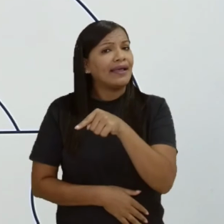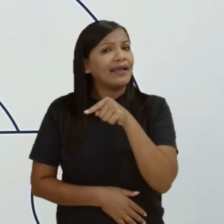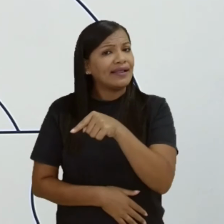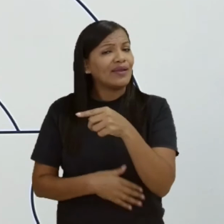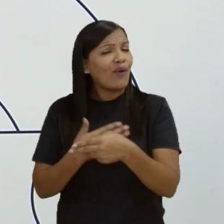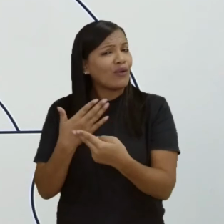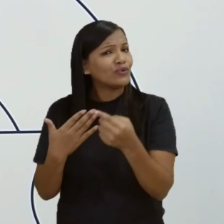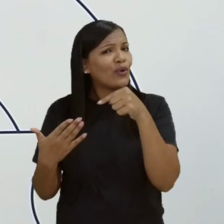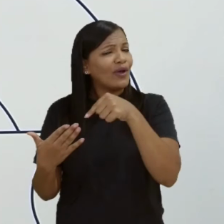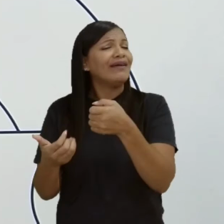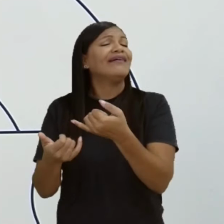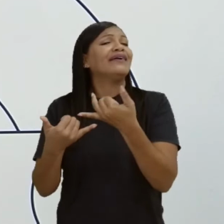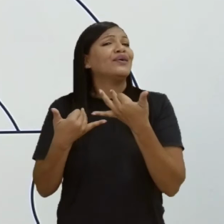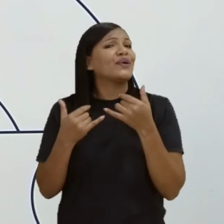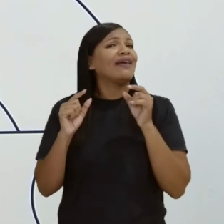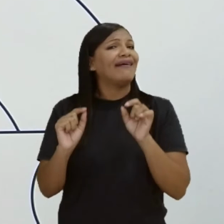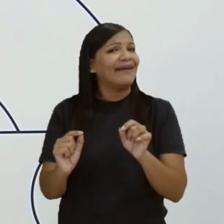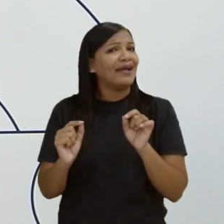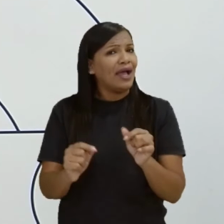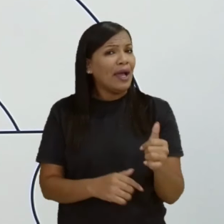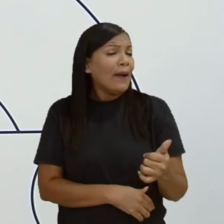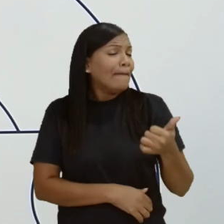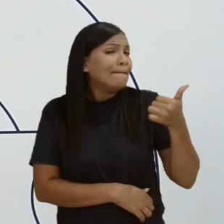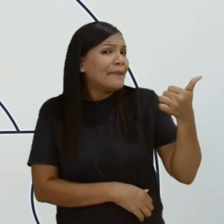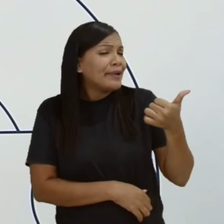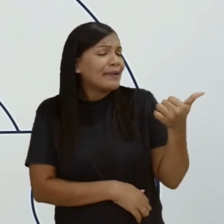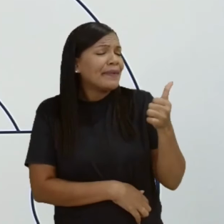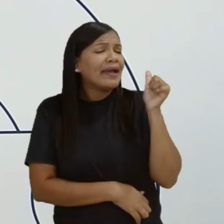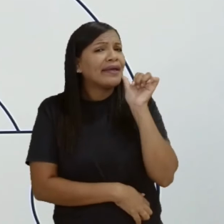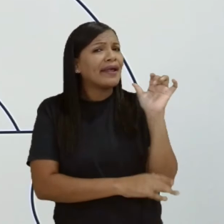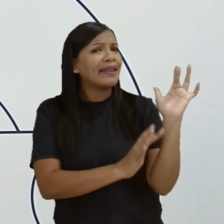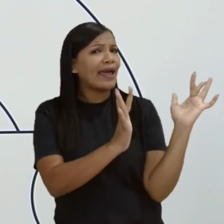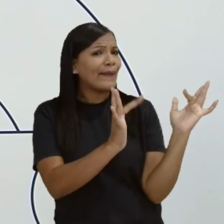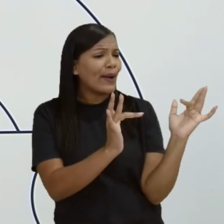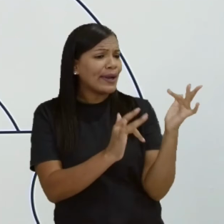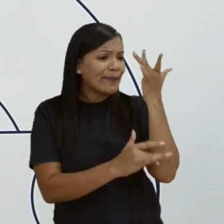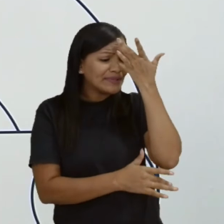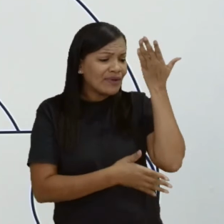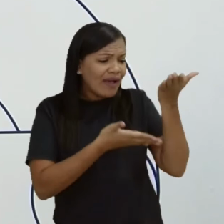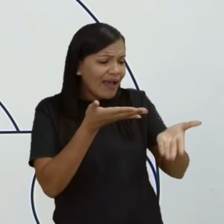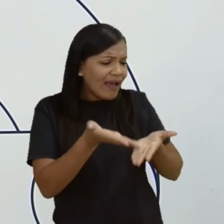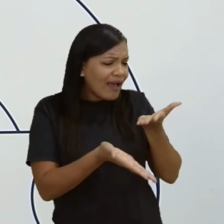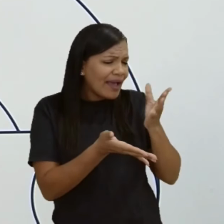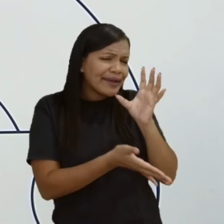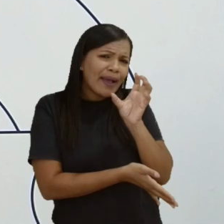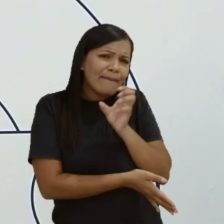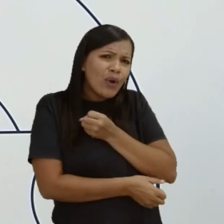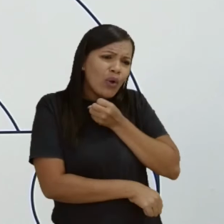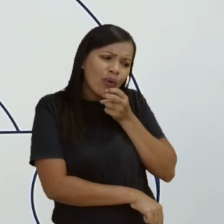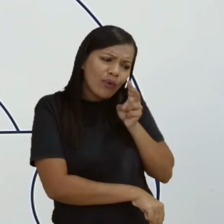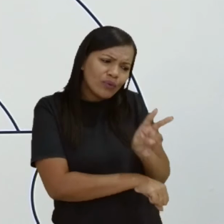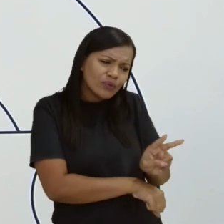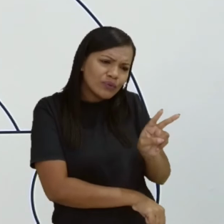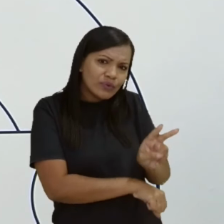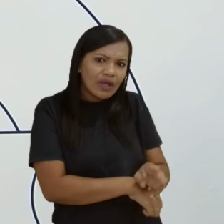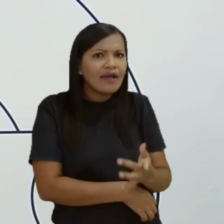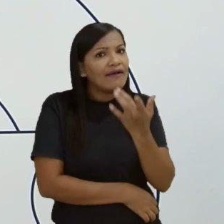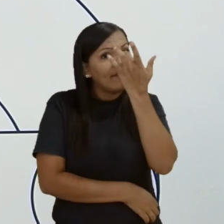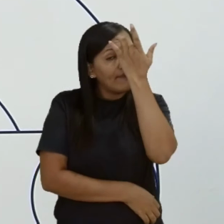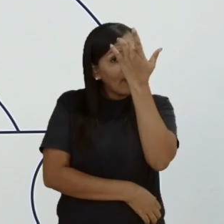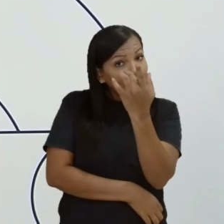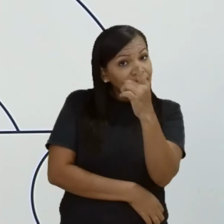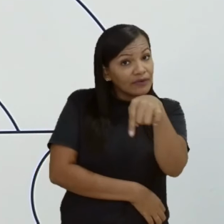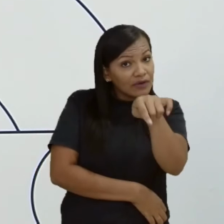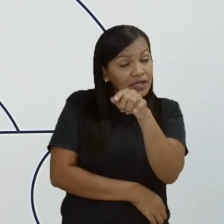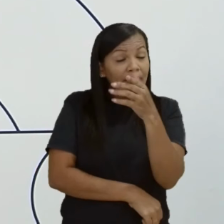namorada. Foi o ser que ele cuidou, que ele amou. Tudo bem? Fácil, gente. E para